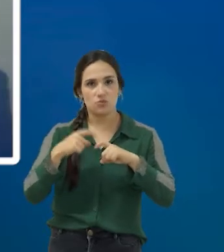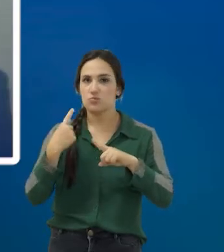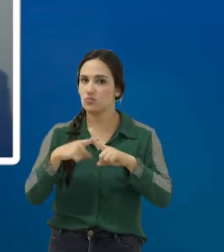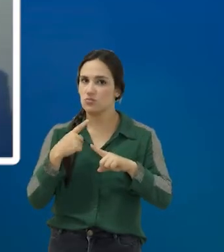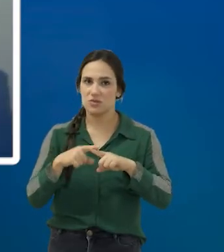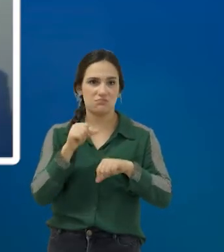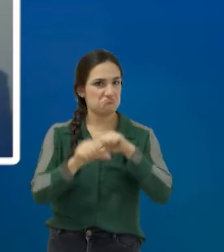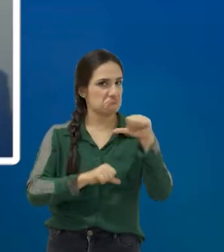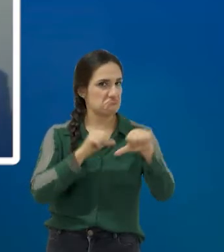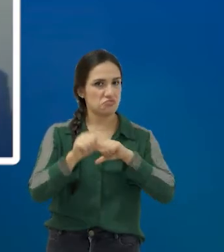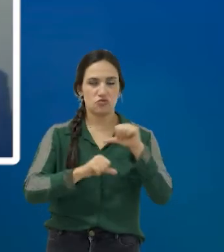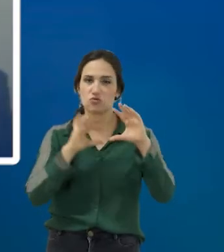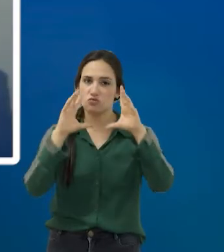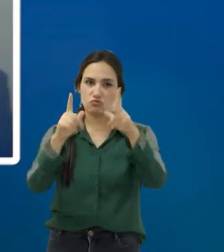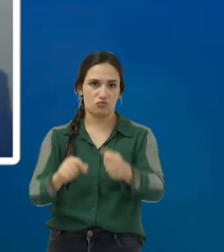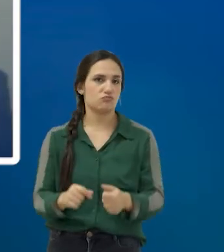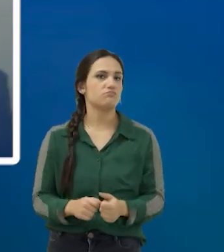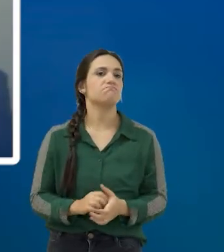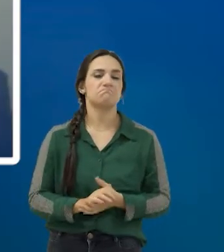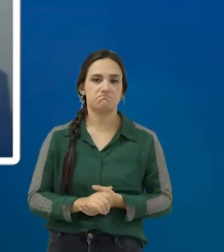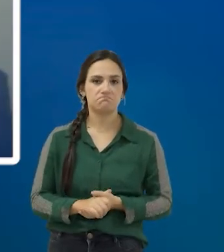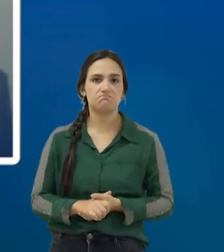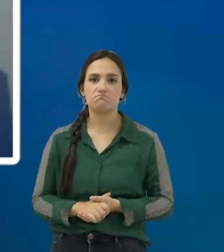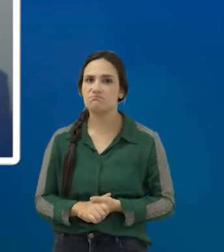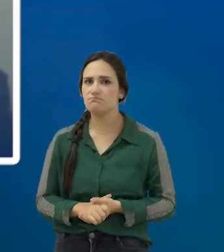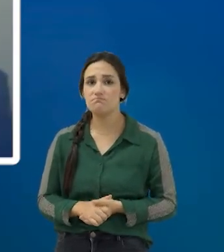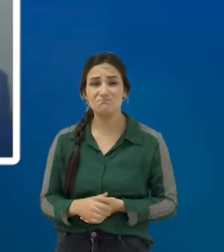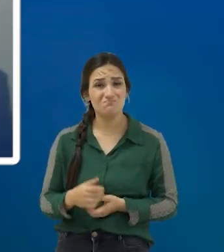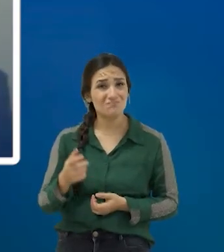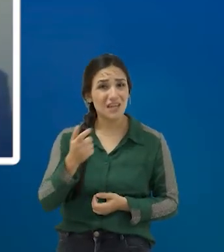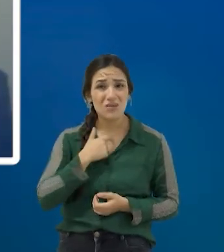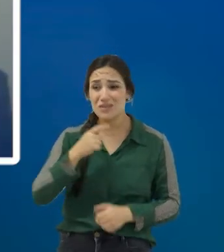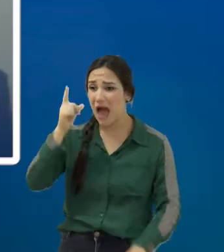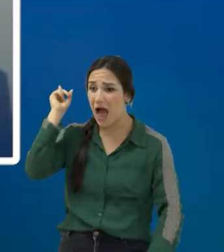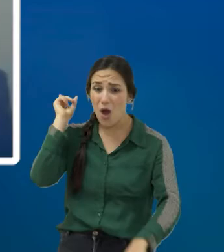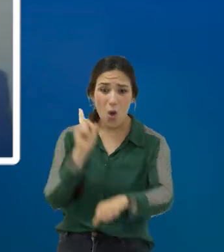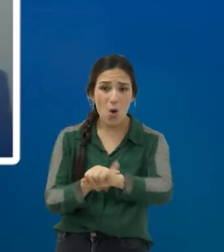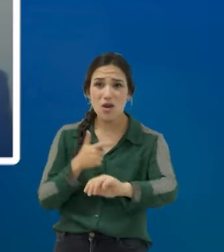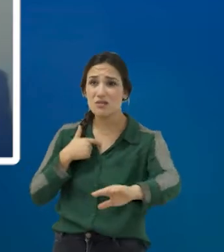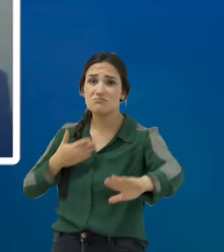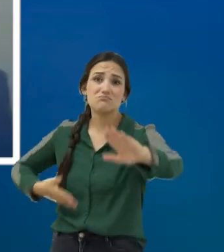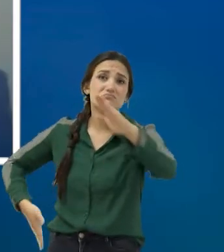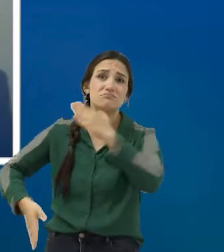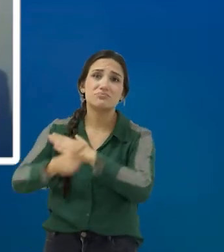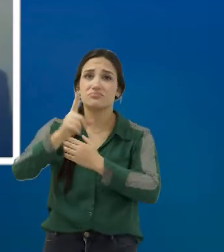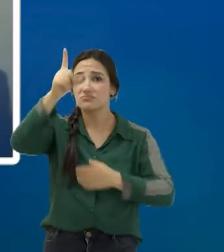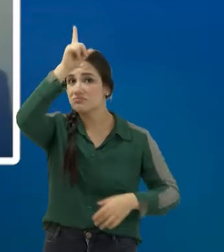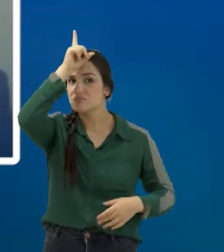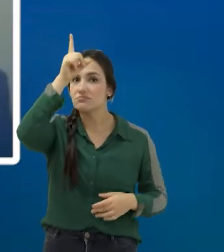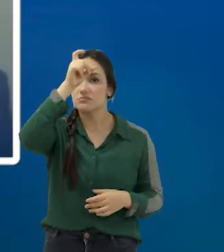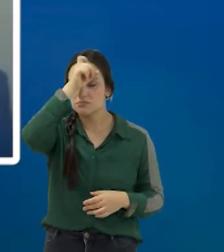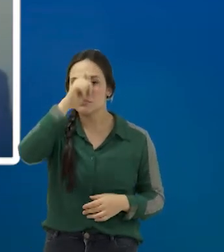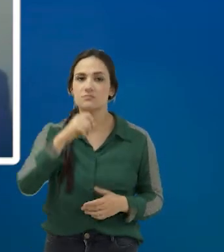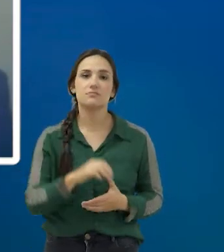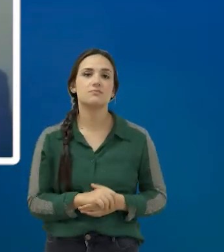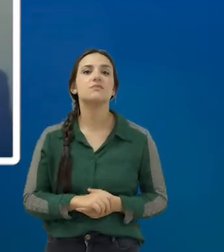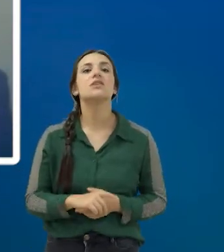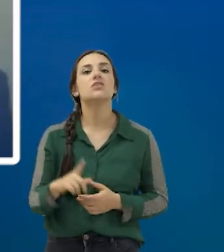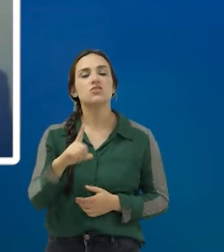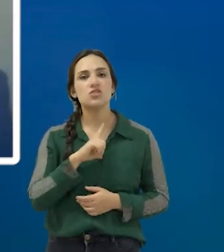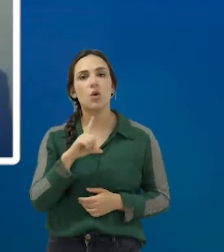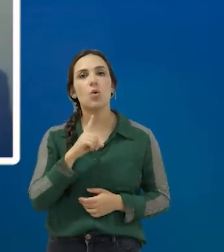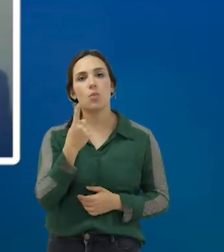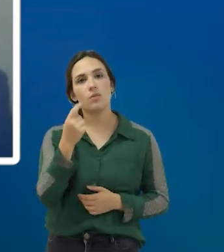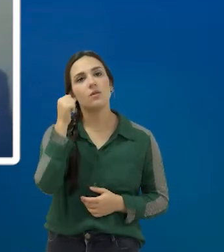está todo alterado, totalmente alterado. Aí, nesse mesmo dia, eu fui a um hospital e aí, coincidentemente,